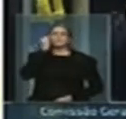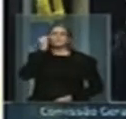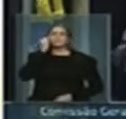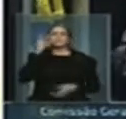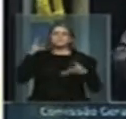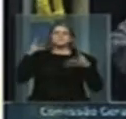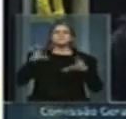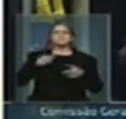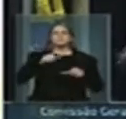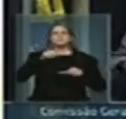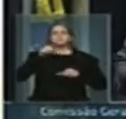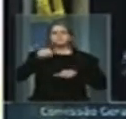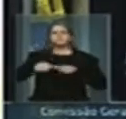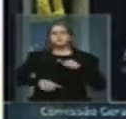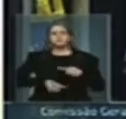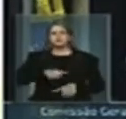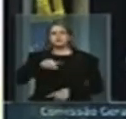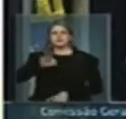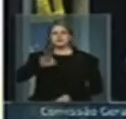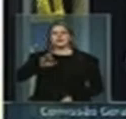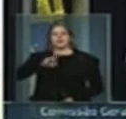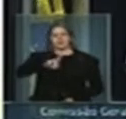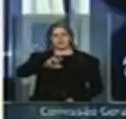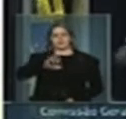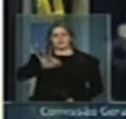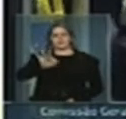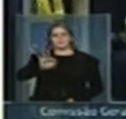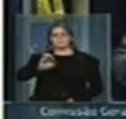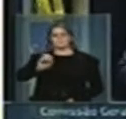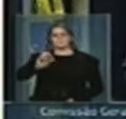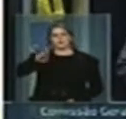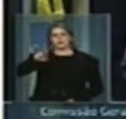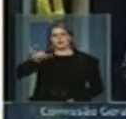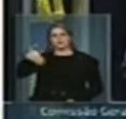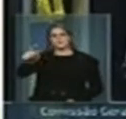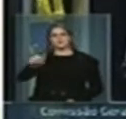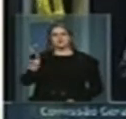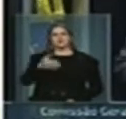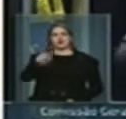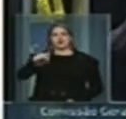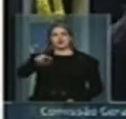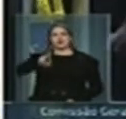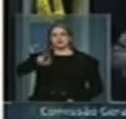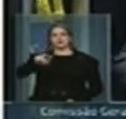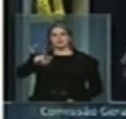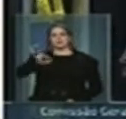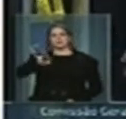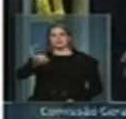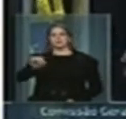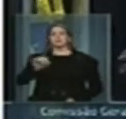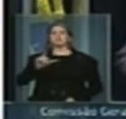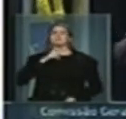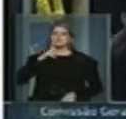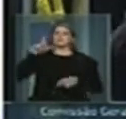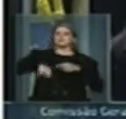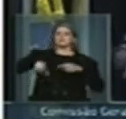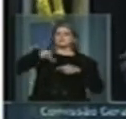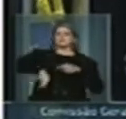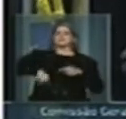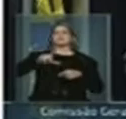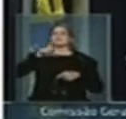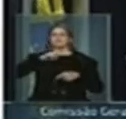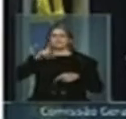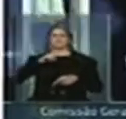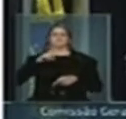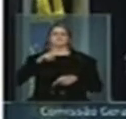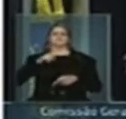as reformas, e particularmente a reforma agrária, algumas vezes, inclusive, fomos interrompidos militarmente no Brasil a se fazer o